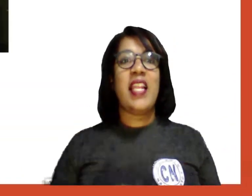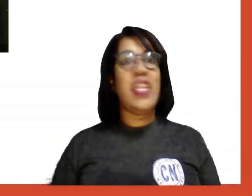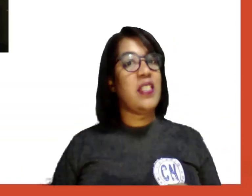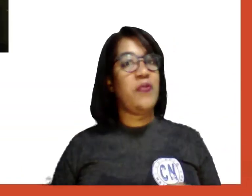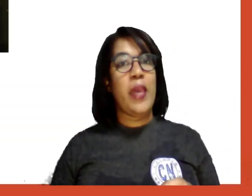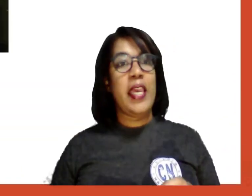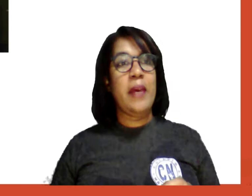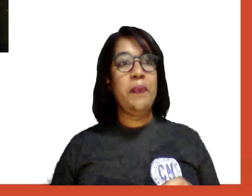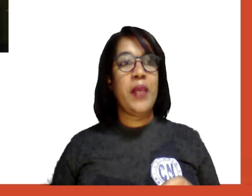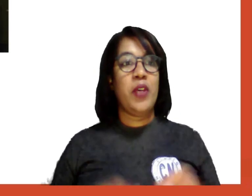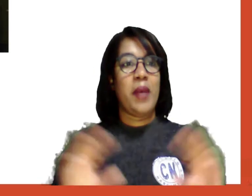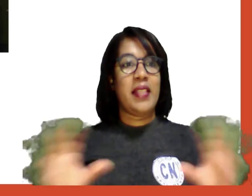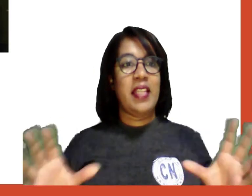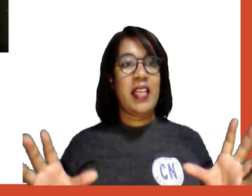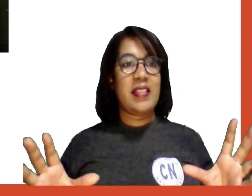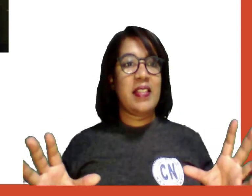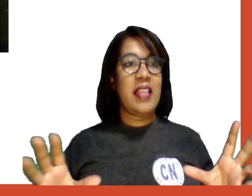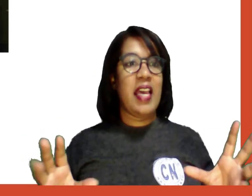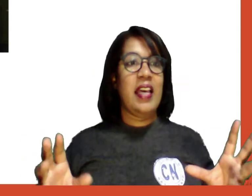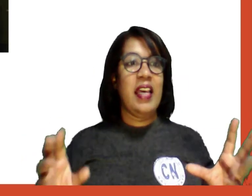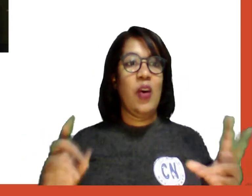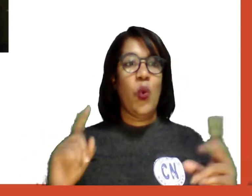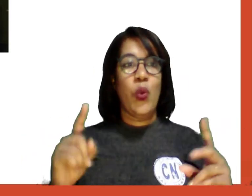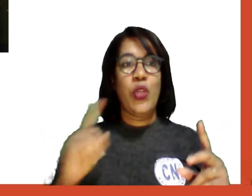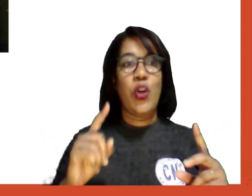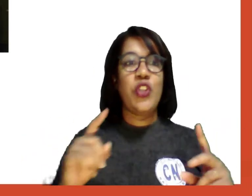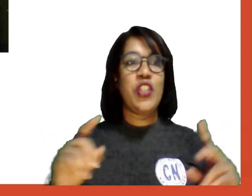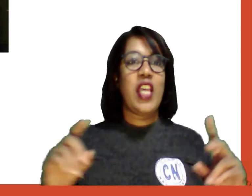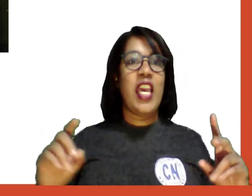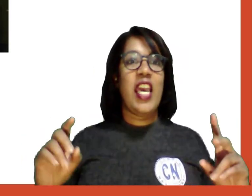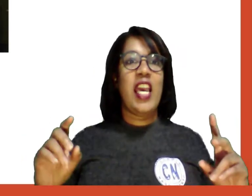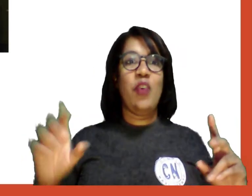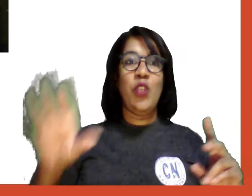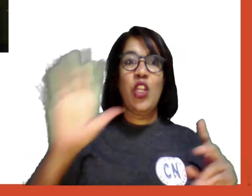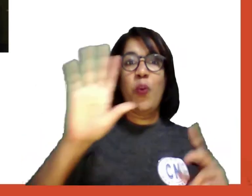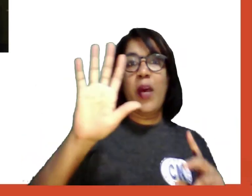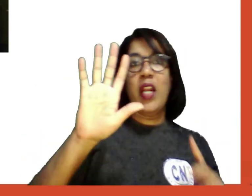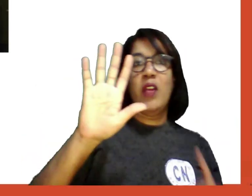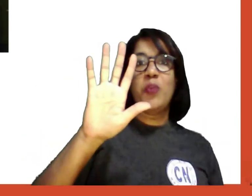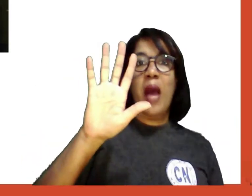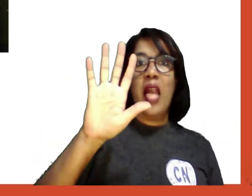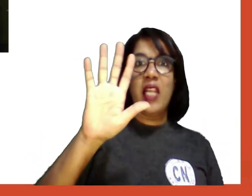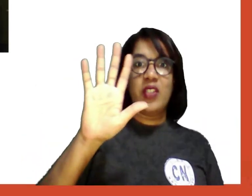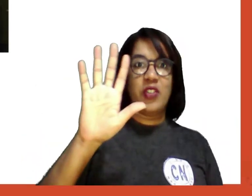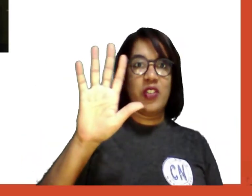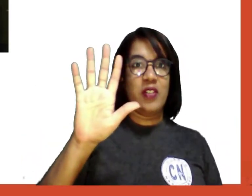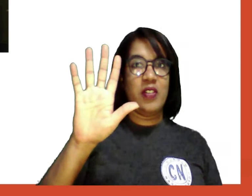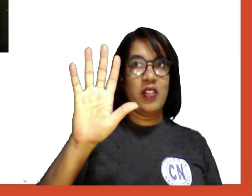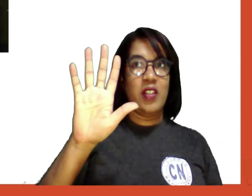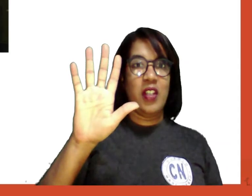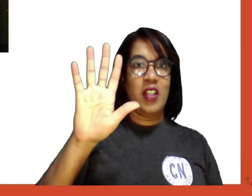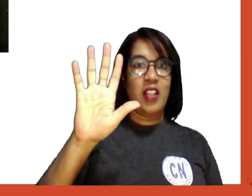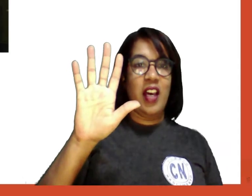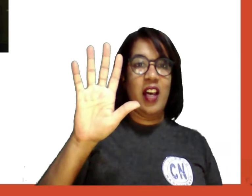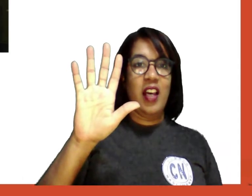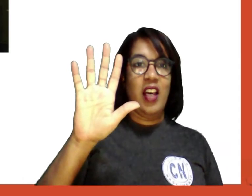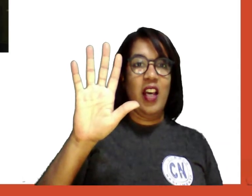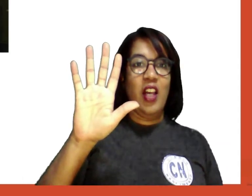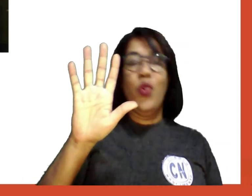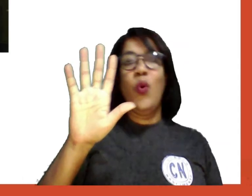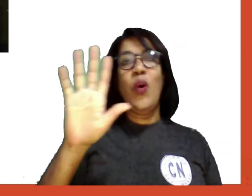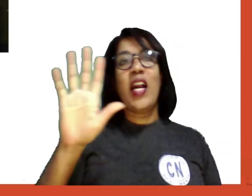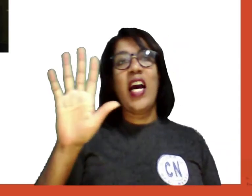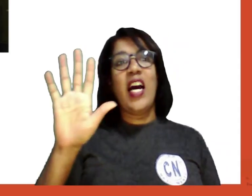Lembra dessa cena desse filme aí, do Matrix, né? Um e dois, o Neo parando as balas,